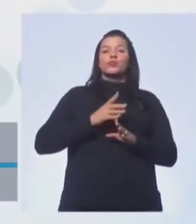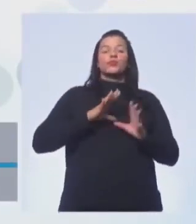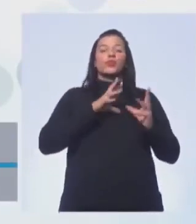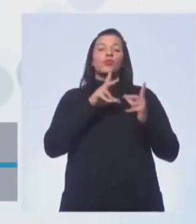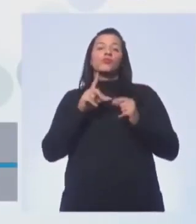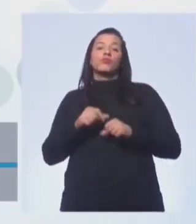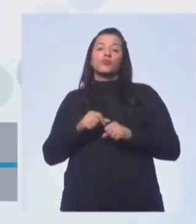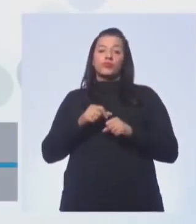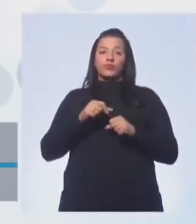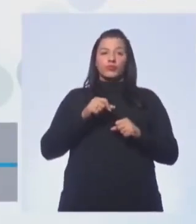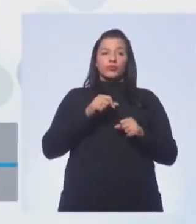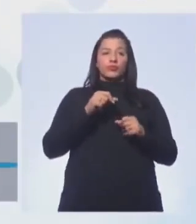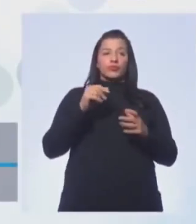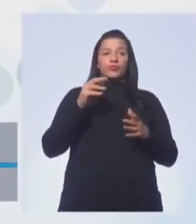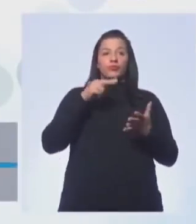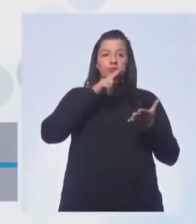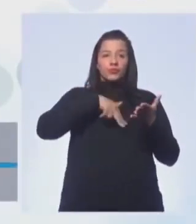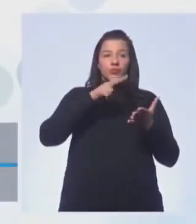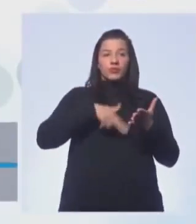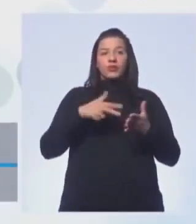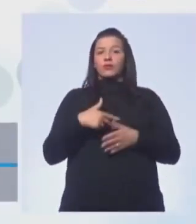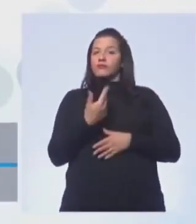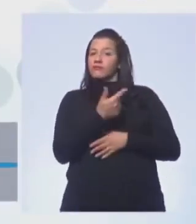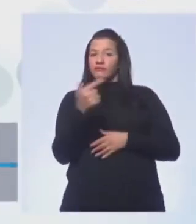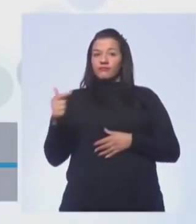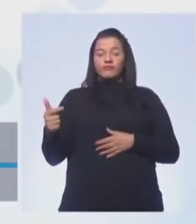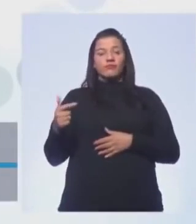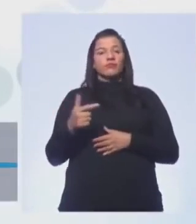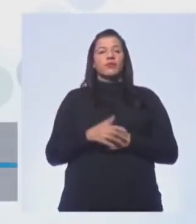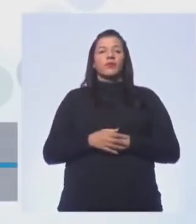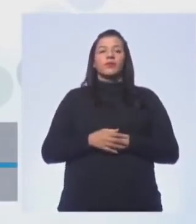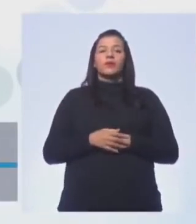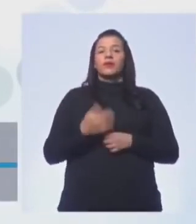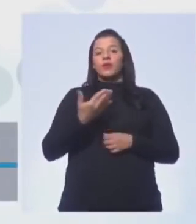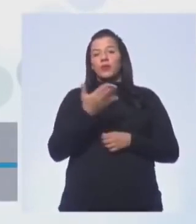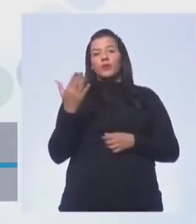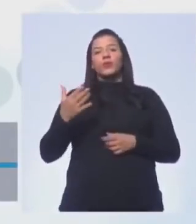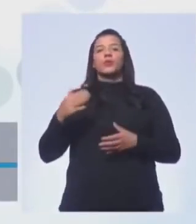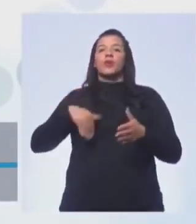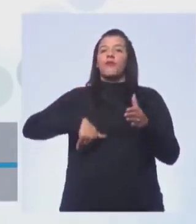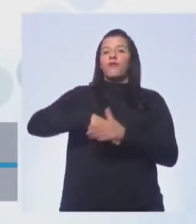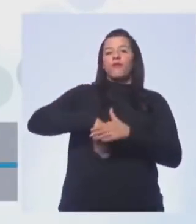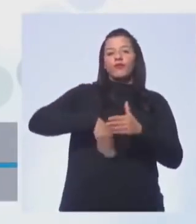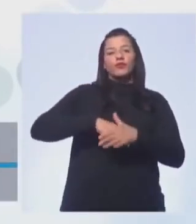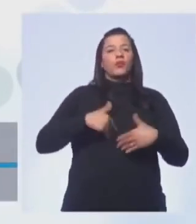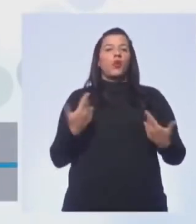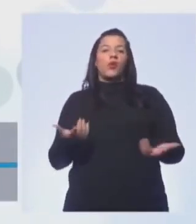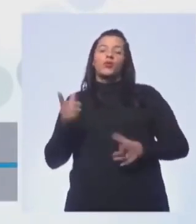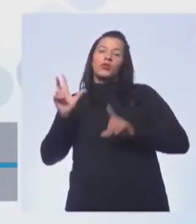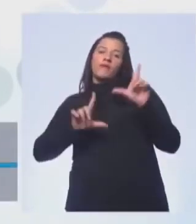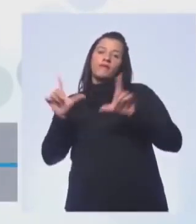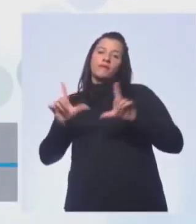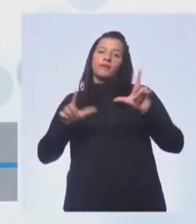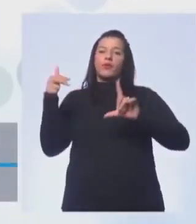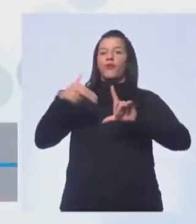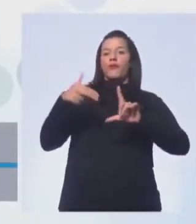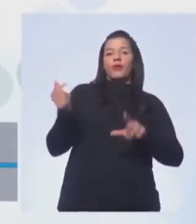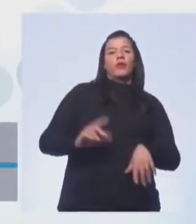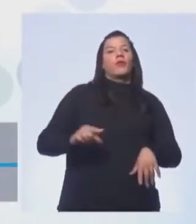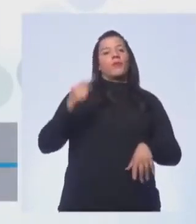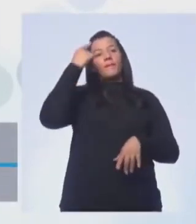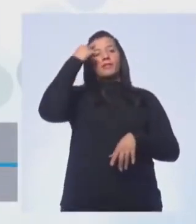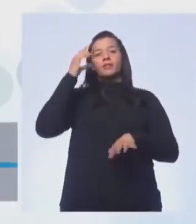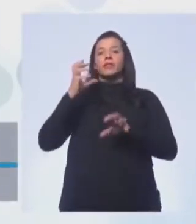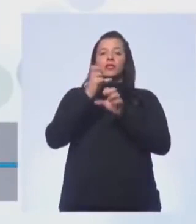E a gente não vive mesmo. Que lindo. Então, quem não lê está participando do mundo fabulado de alguma forma. Ou está curtindo um futebol, ou está falando de novela, ou está pensando na loteria que